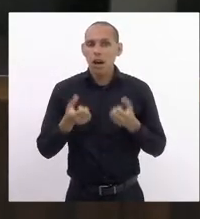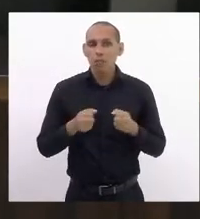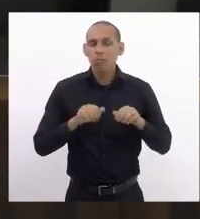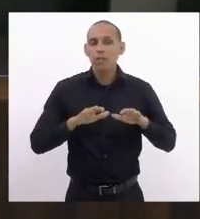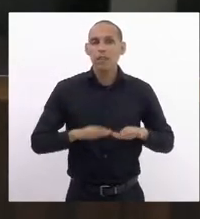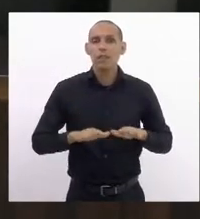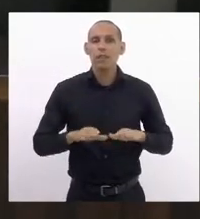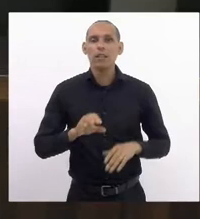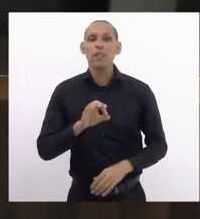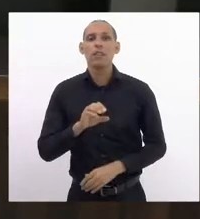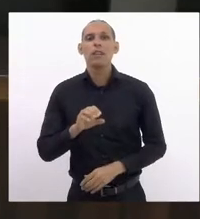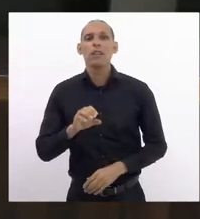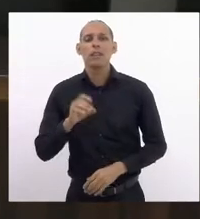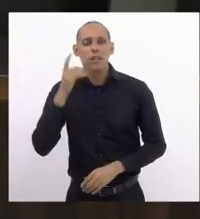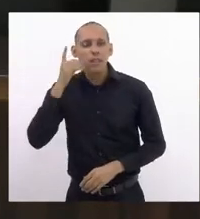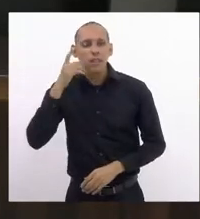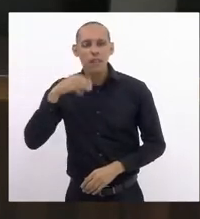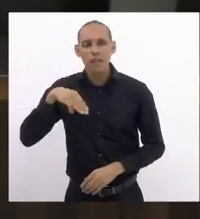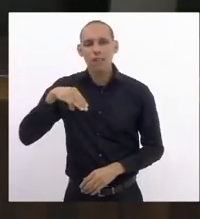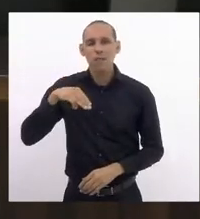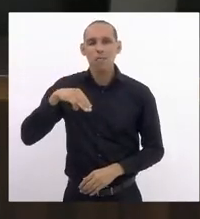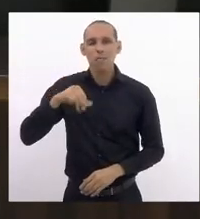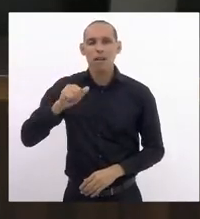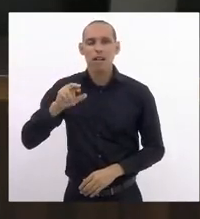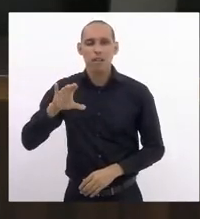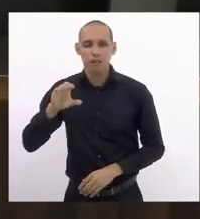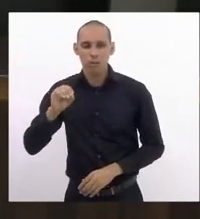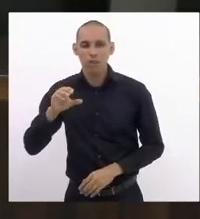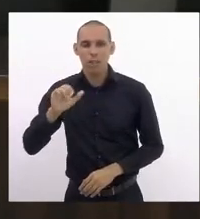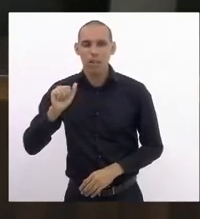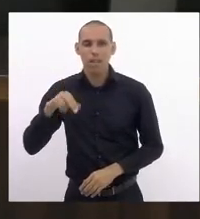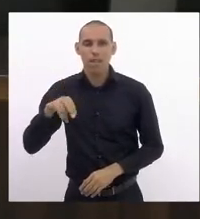aprovados. Deputado Márcio Canella, boa tarde.